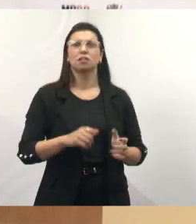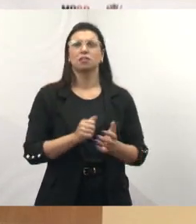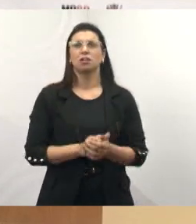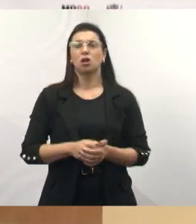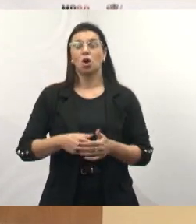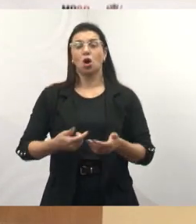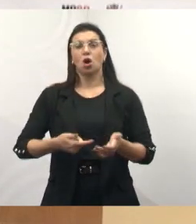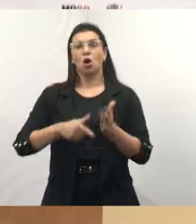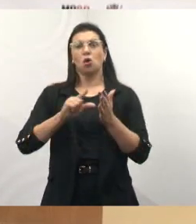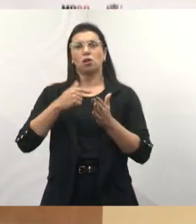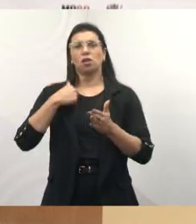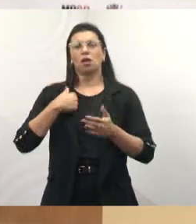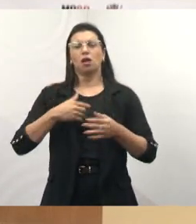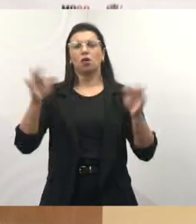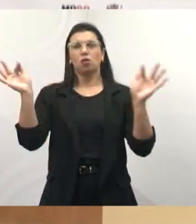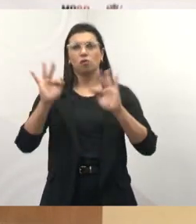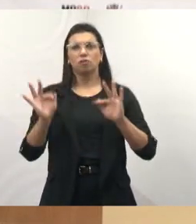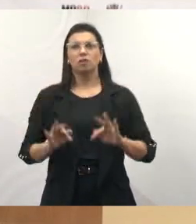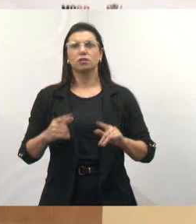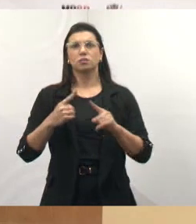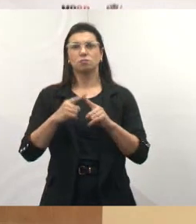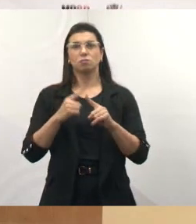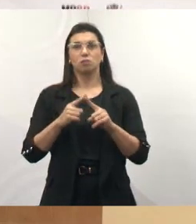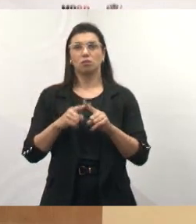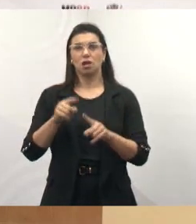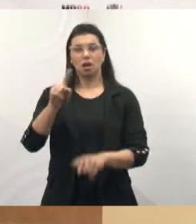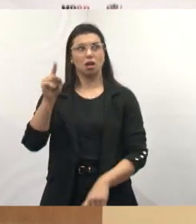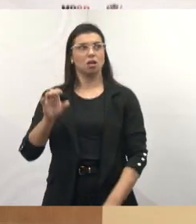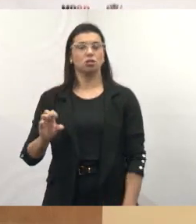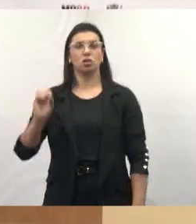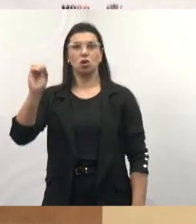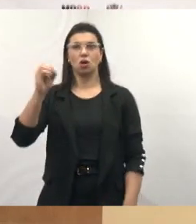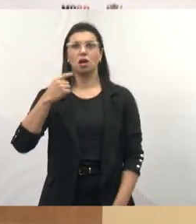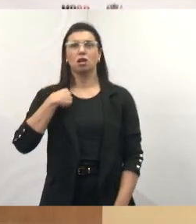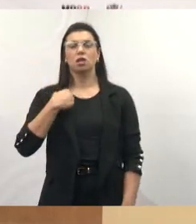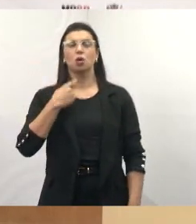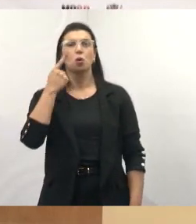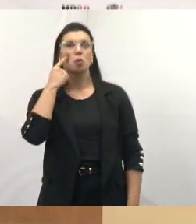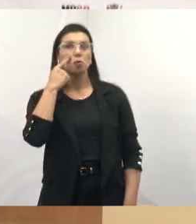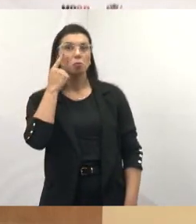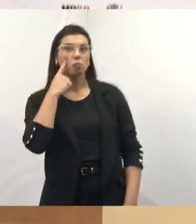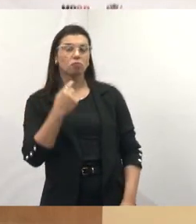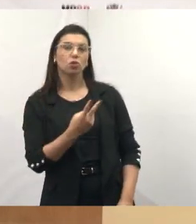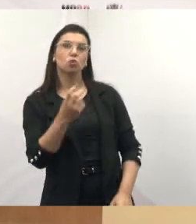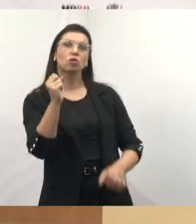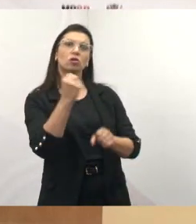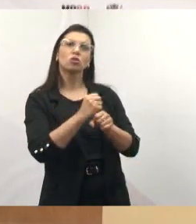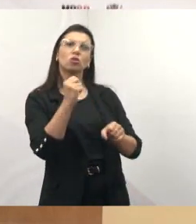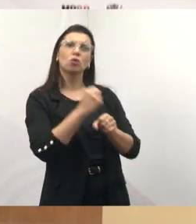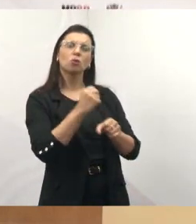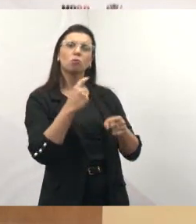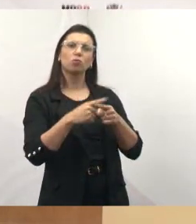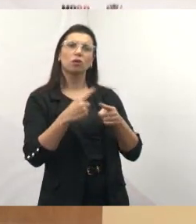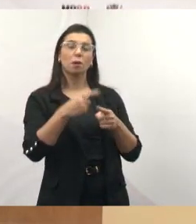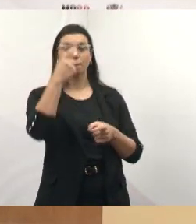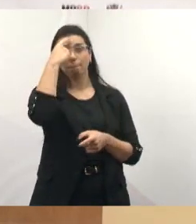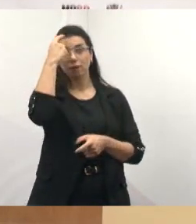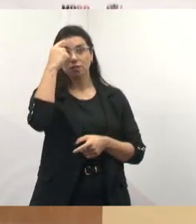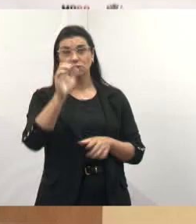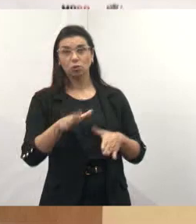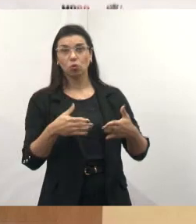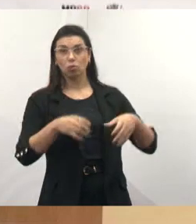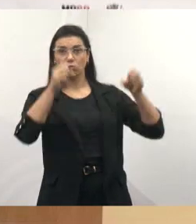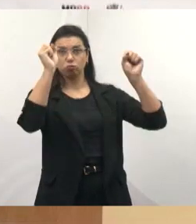junto lá na Zona Oeste, 2 obras importantes para a contenção de enchentes, pensar na população, pensar naqueles